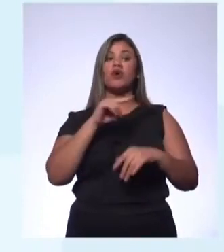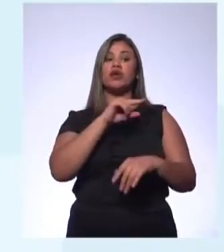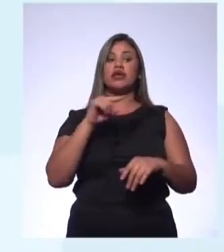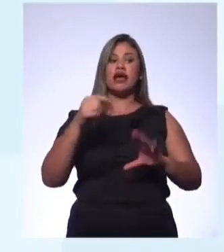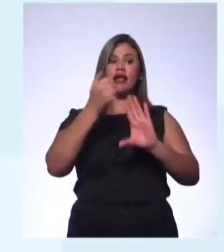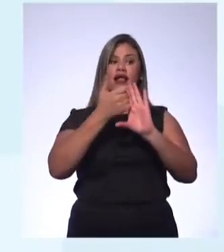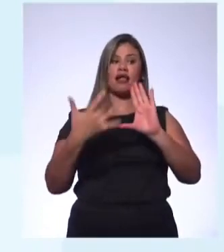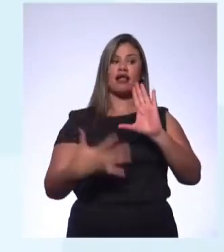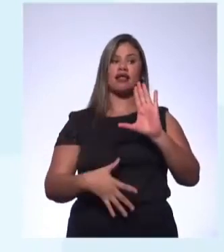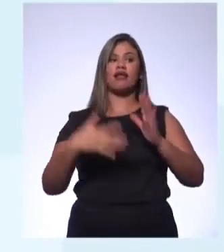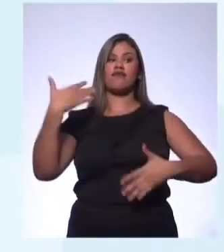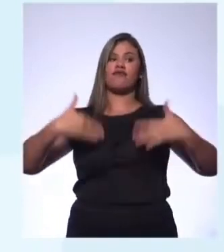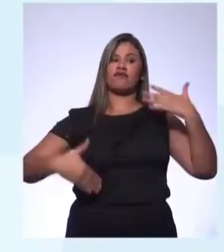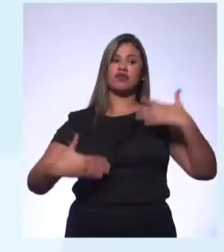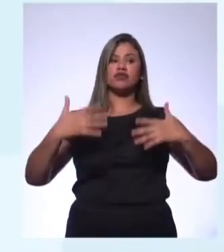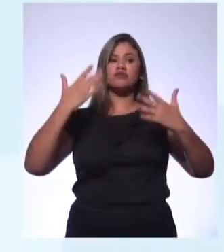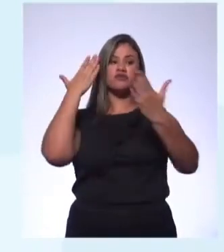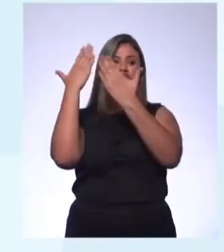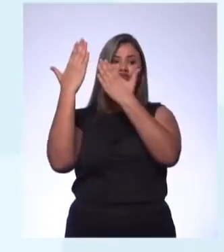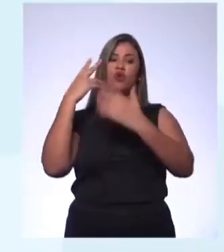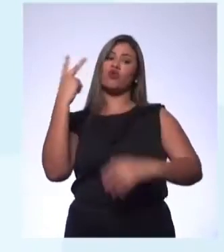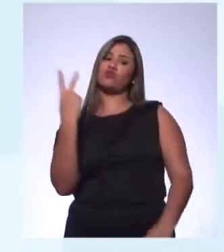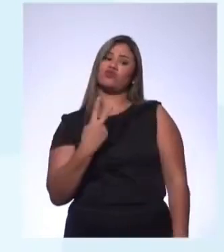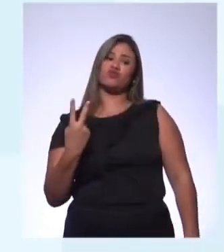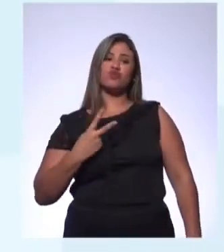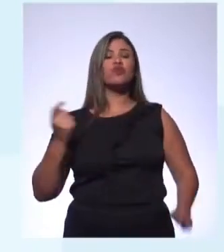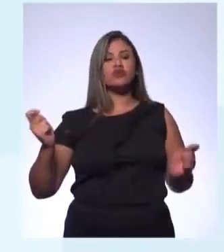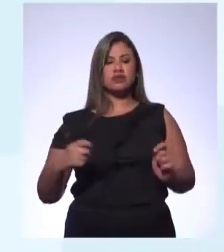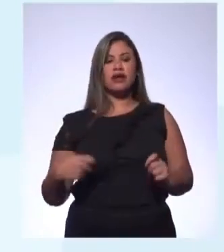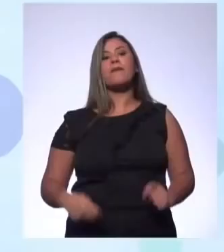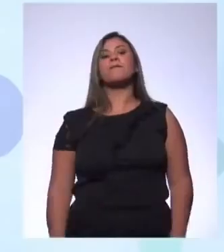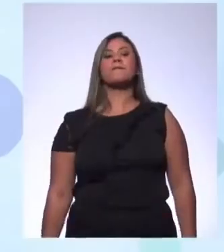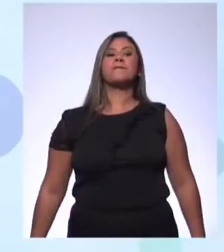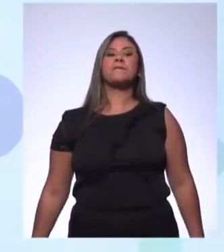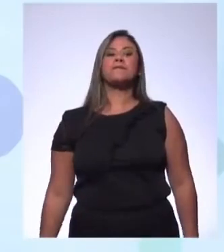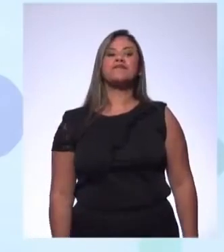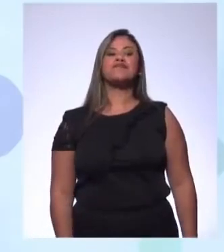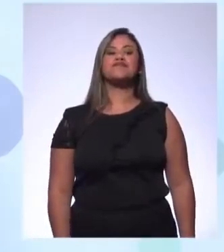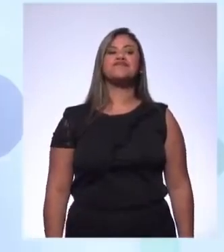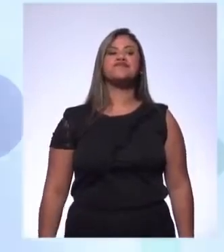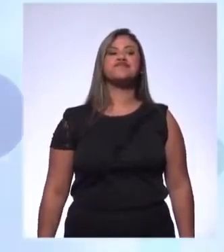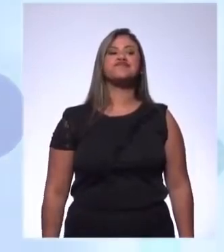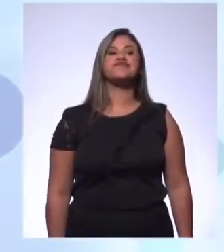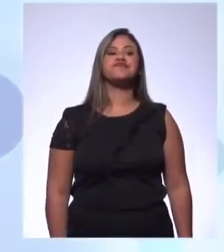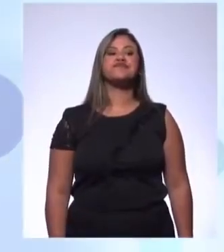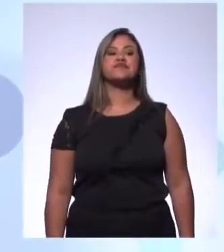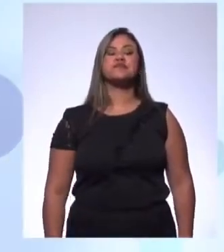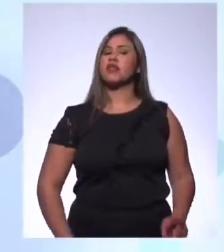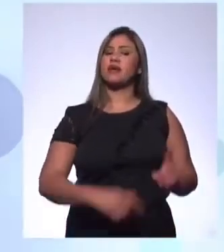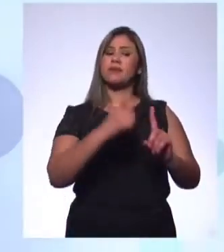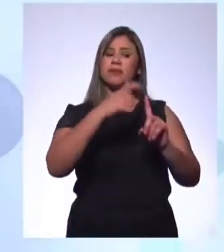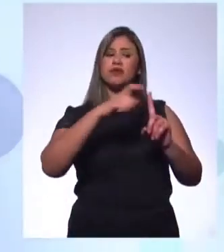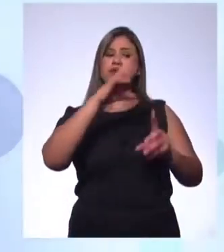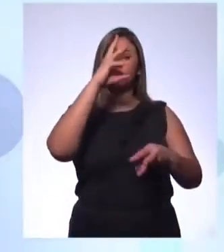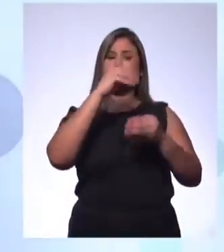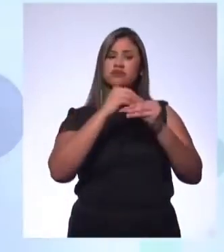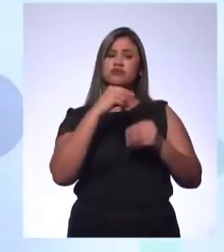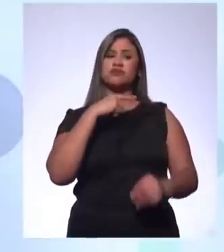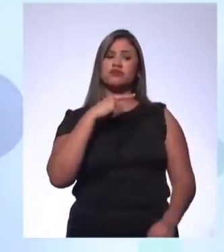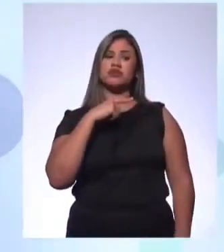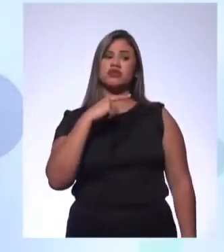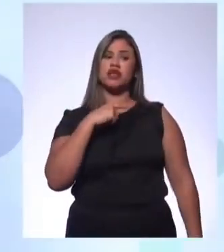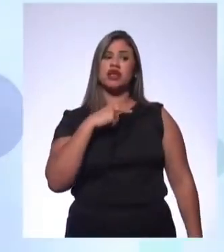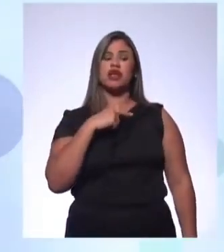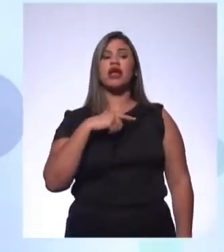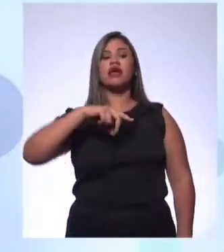suas características físicas, psicológicas ou ambas. É isto. Um personagem é isto. Quem age. A